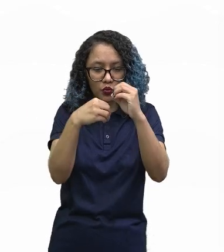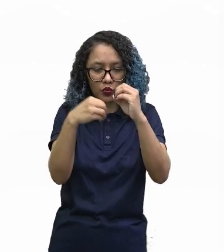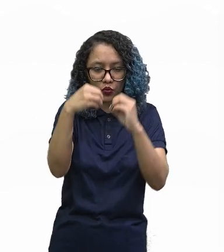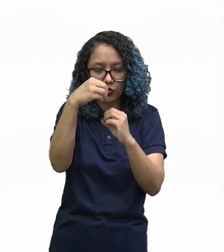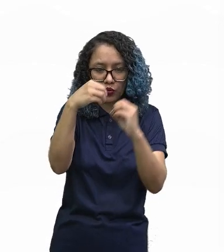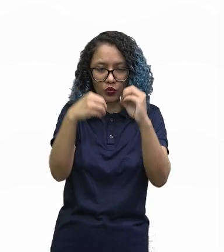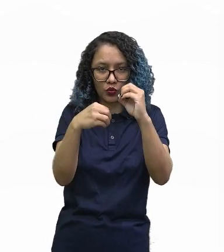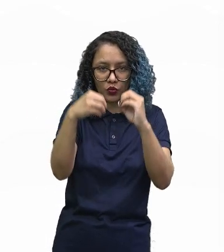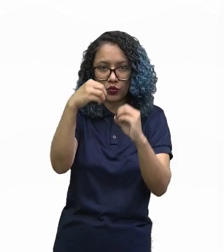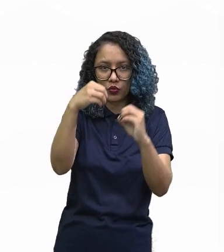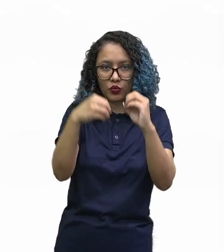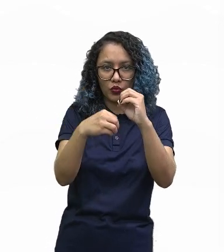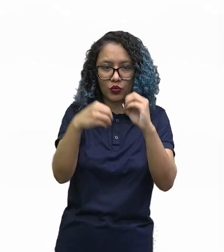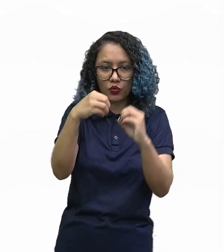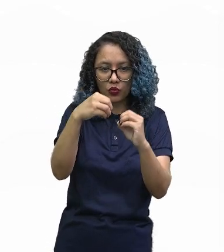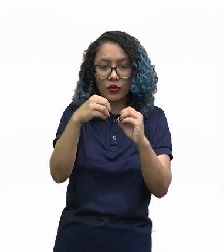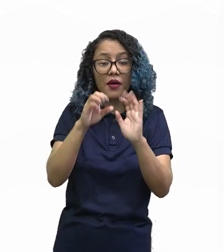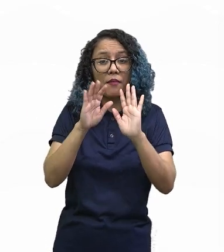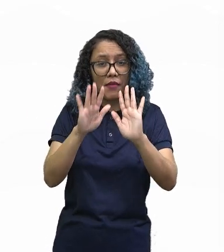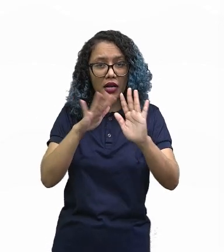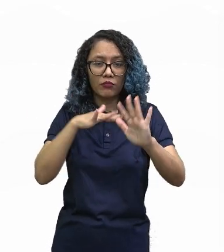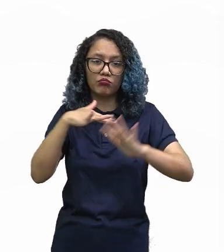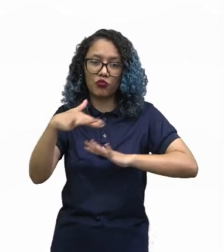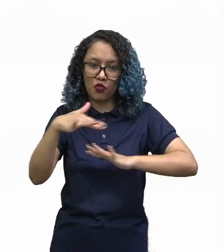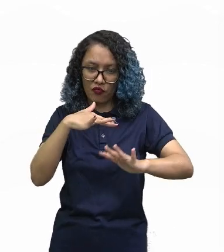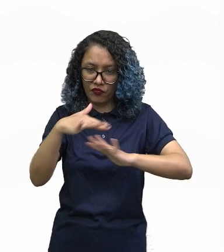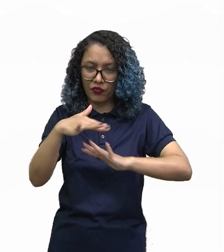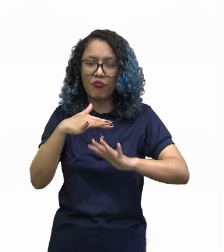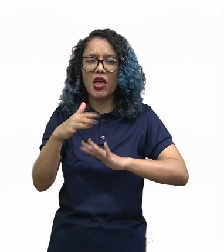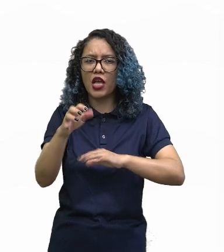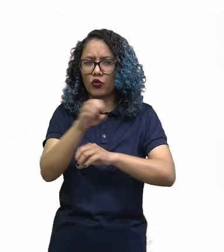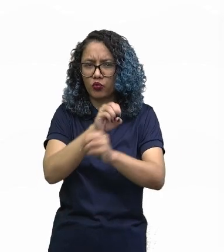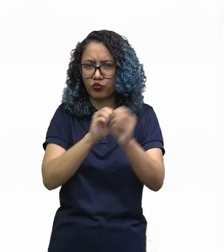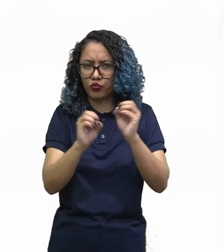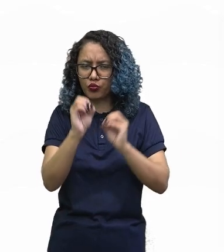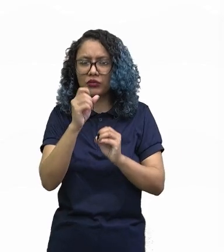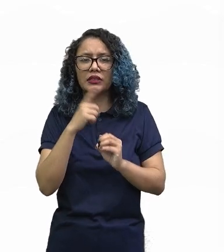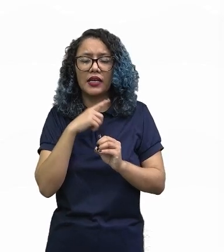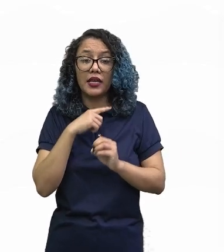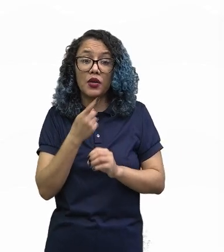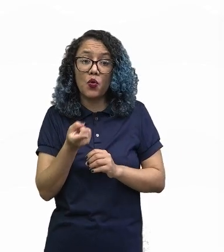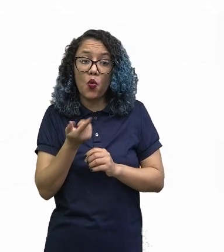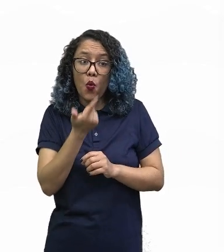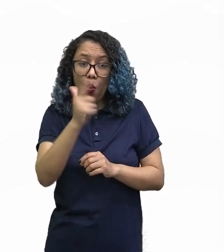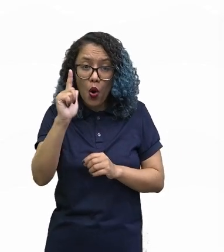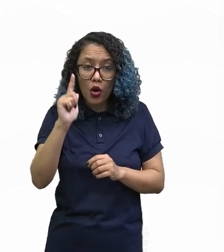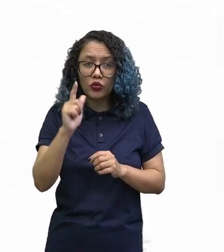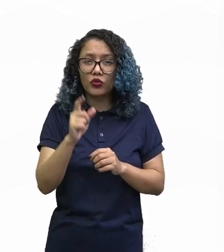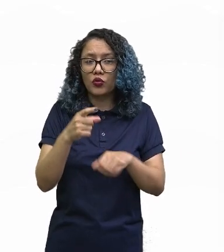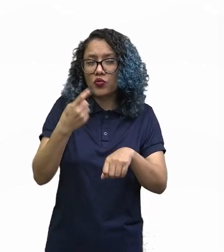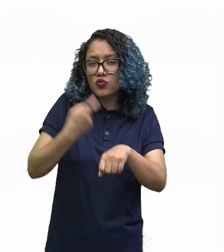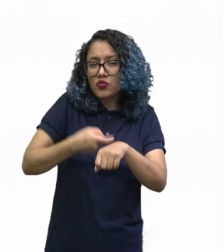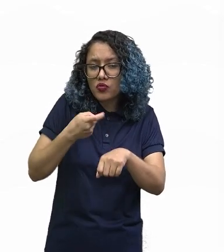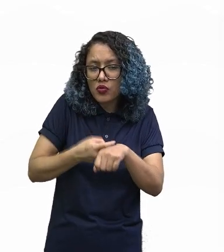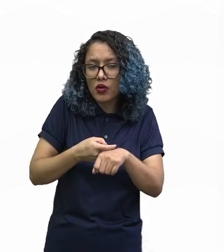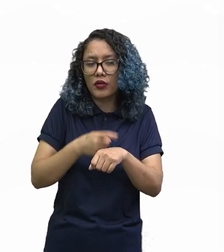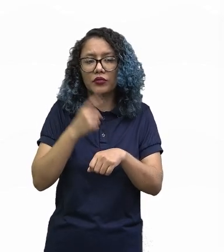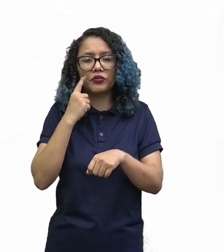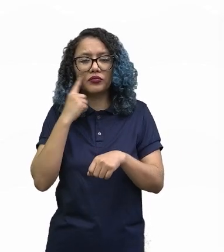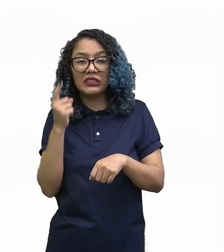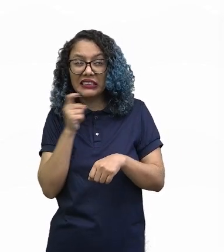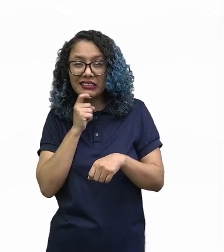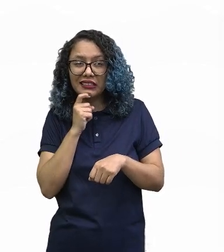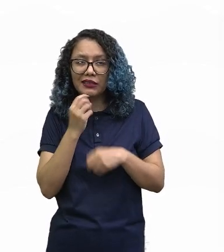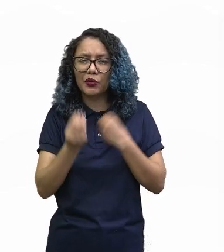outras, mas ainda tem bastante mobilidade. E no caso dos sólidos, como temos aí o